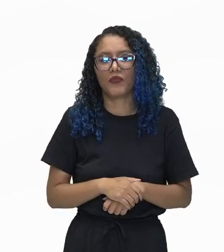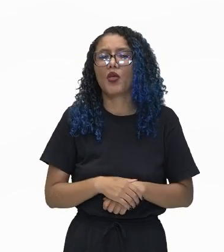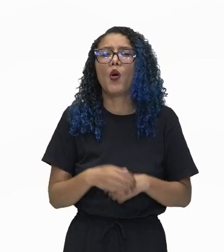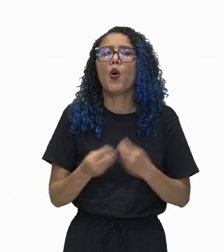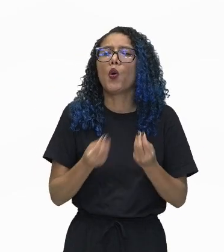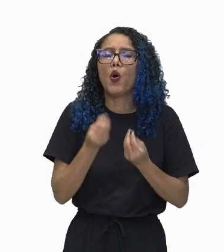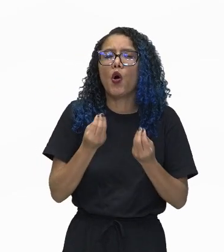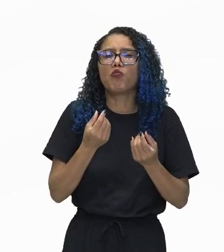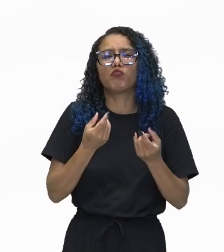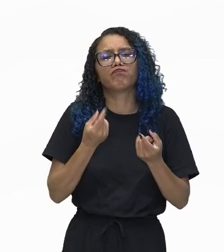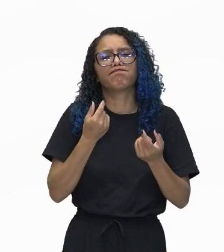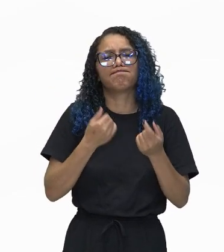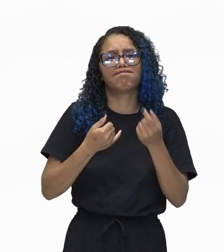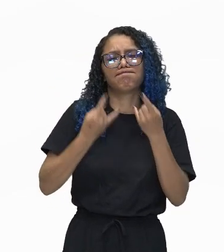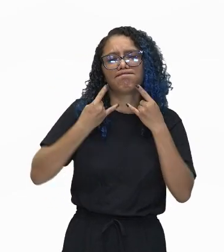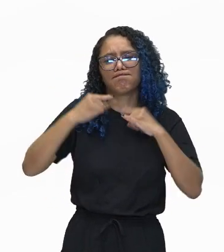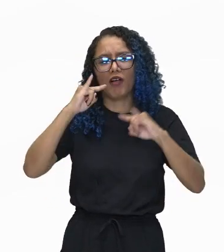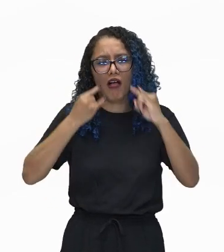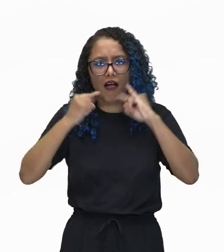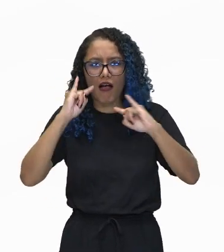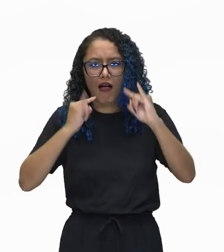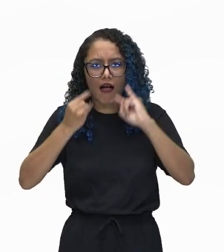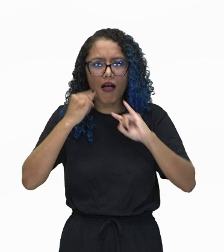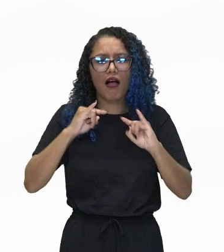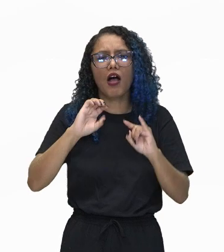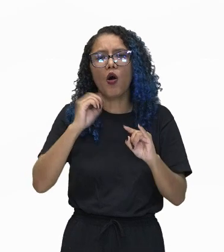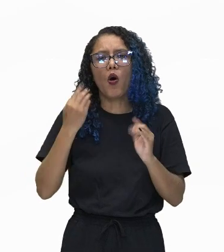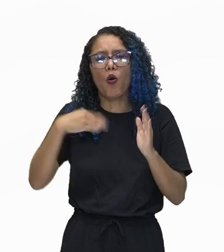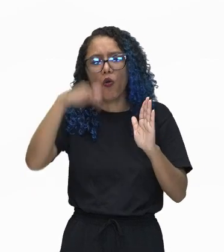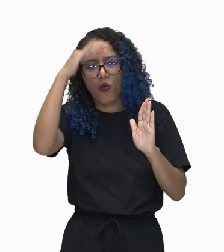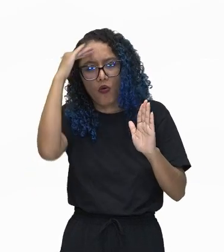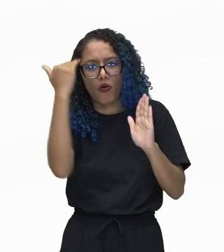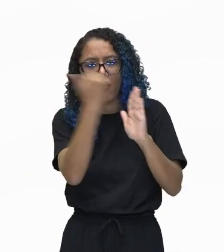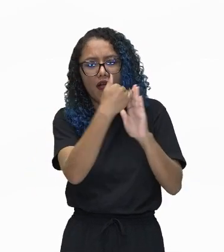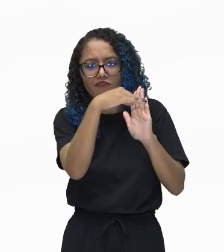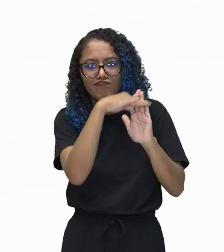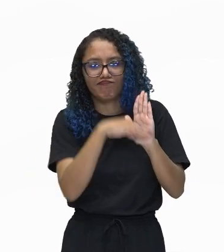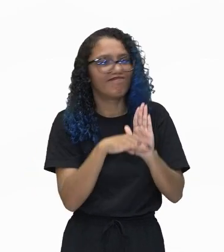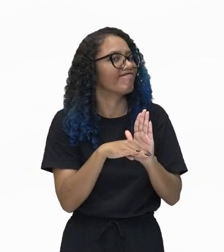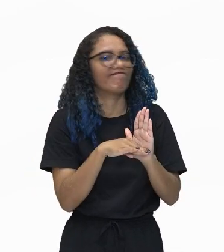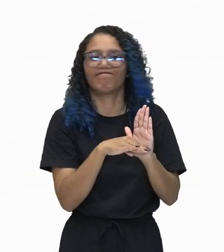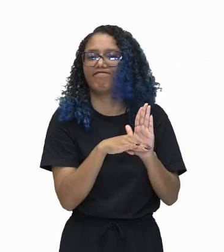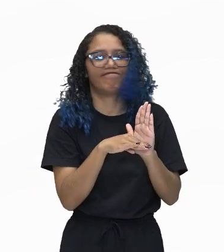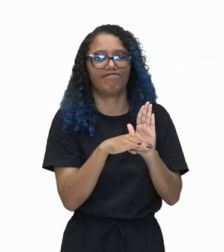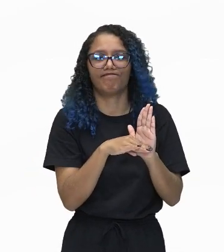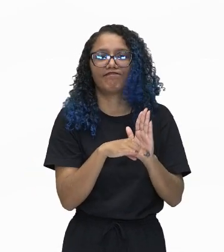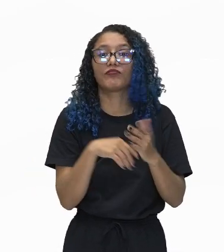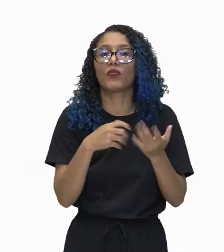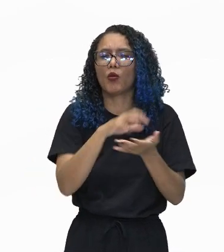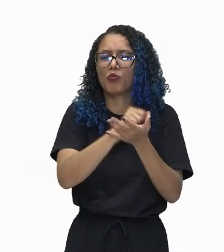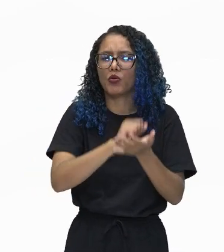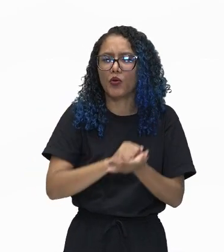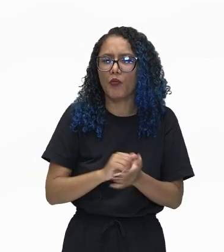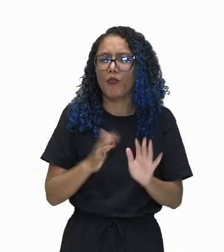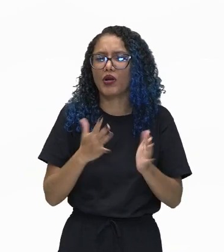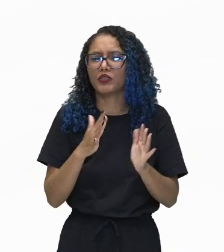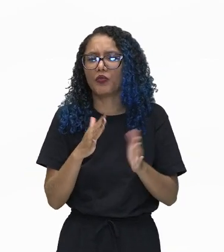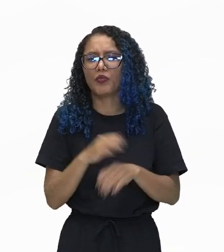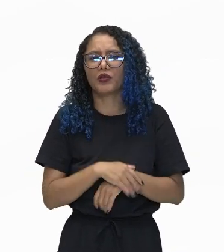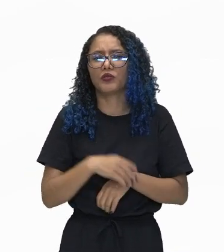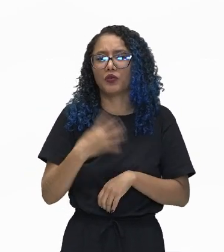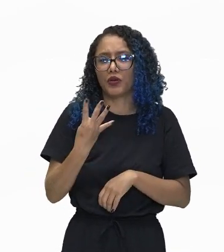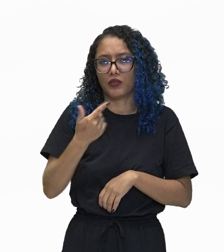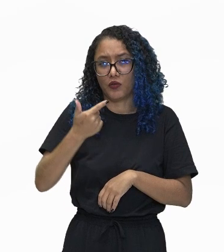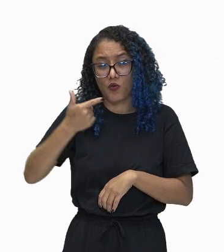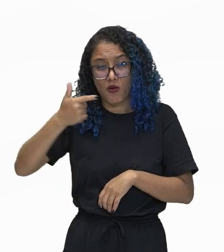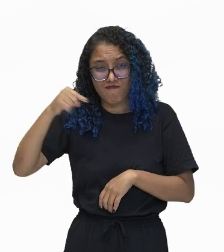álcool na estrada e desrespeito às regras de circulação de trânsito. O Brasil registra, em média, 42 mil